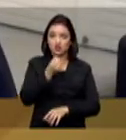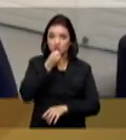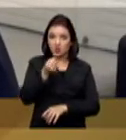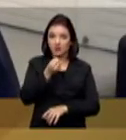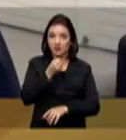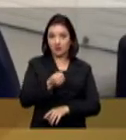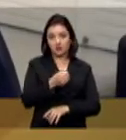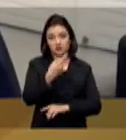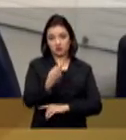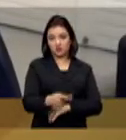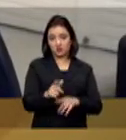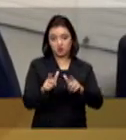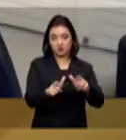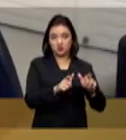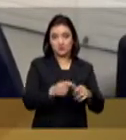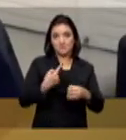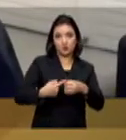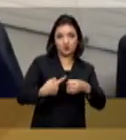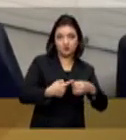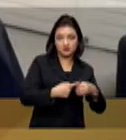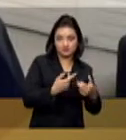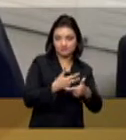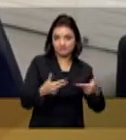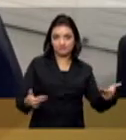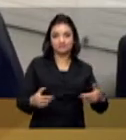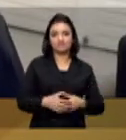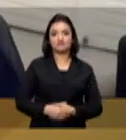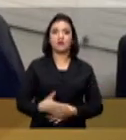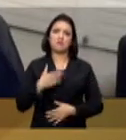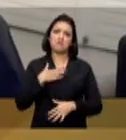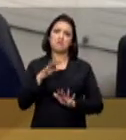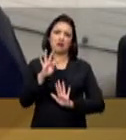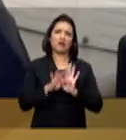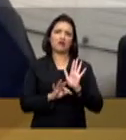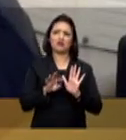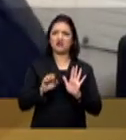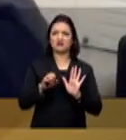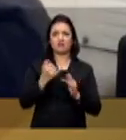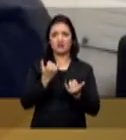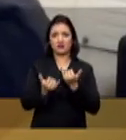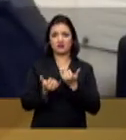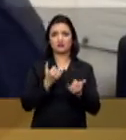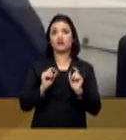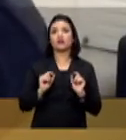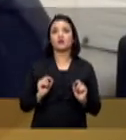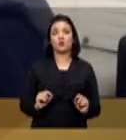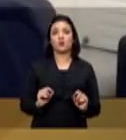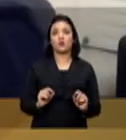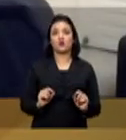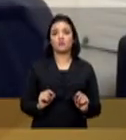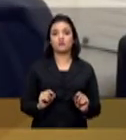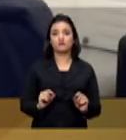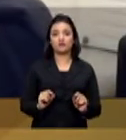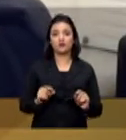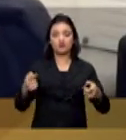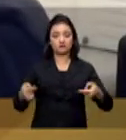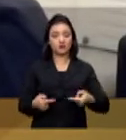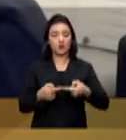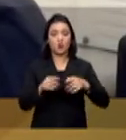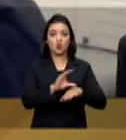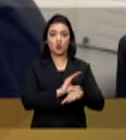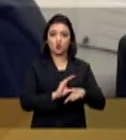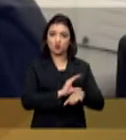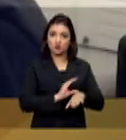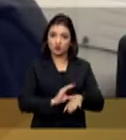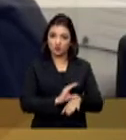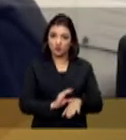no mesmo sentido do ministro Dias Toffoli. São constitucionais os procedimentos